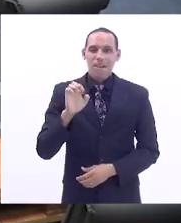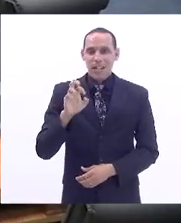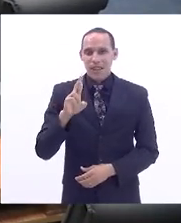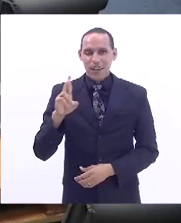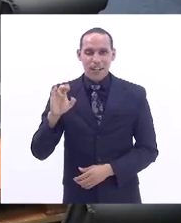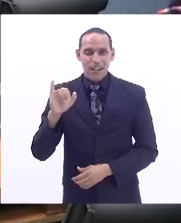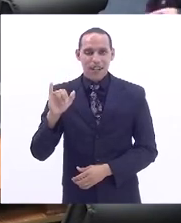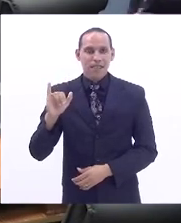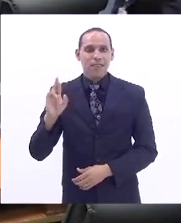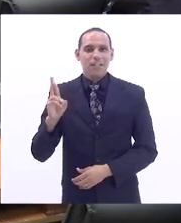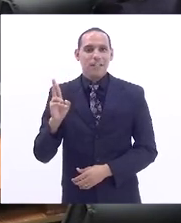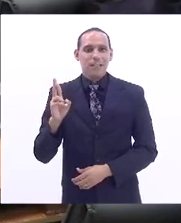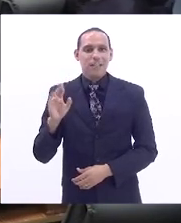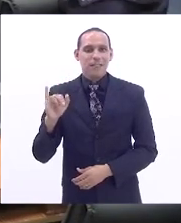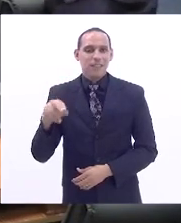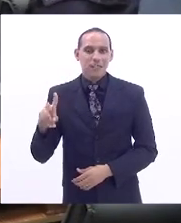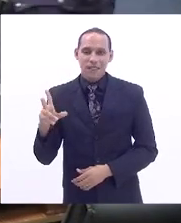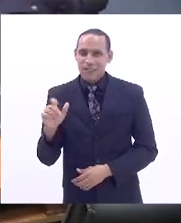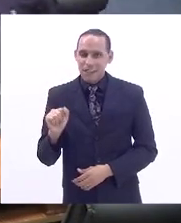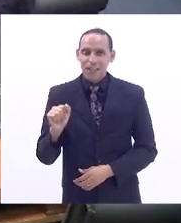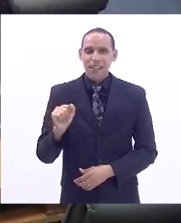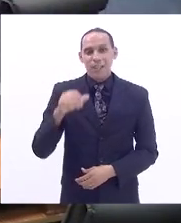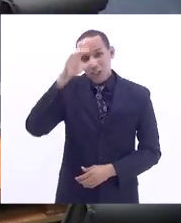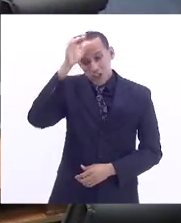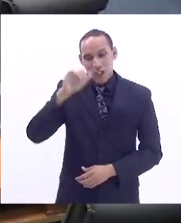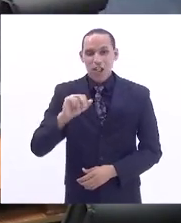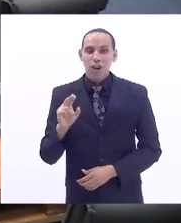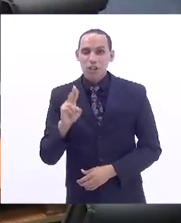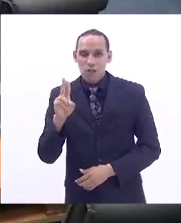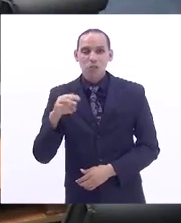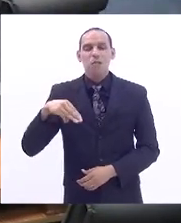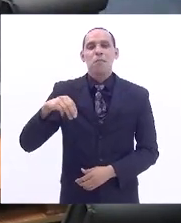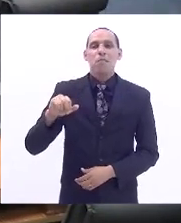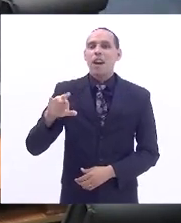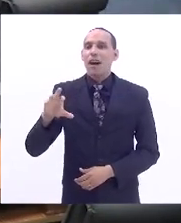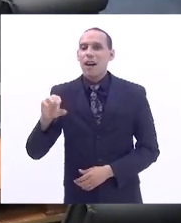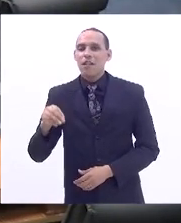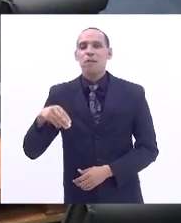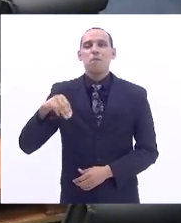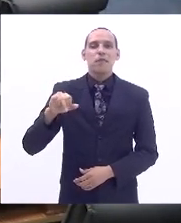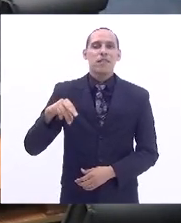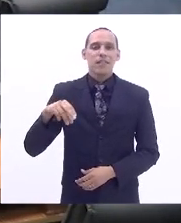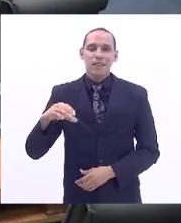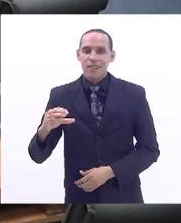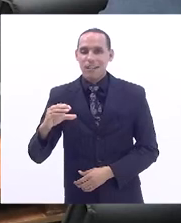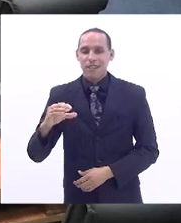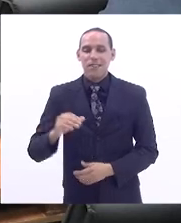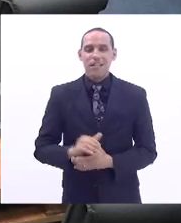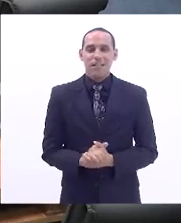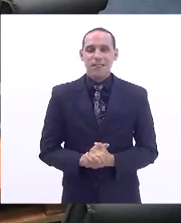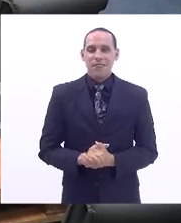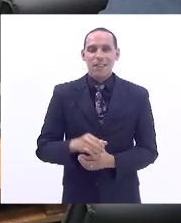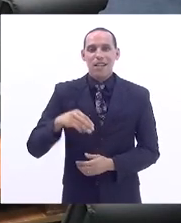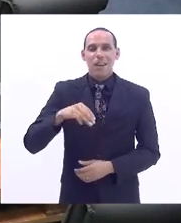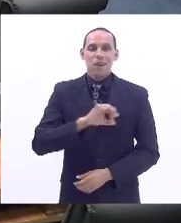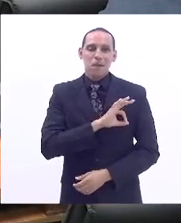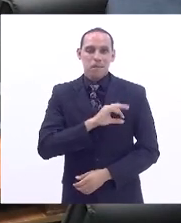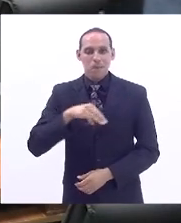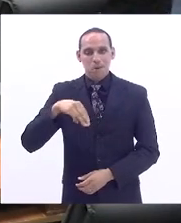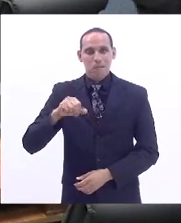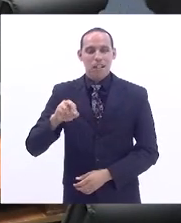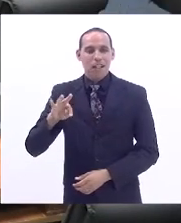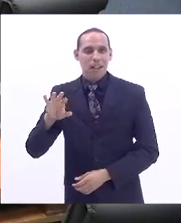Márcio tia Ju Deputado o Valdete Carneiro deputado Carlos minc deputada Martha Rocha